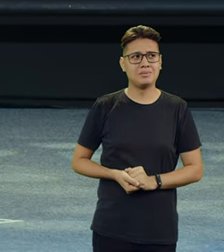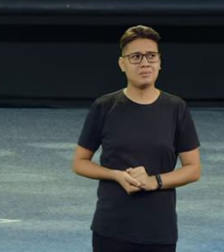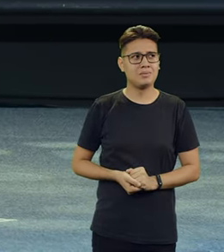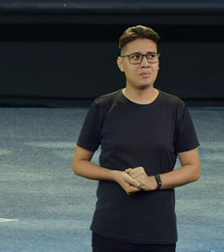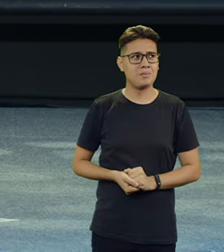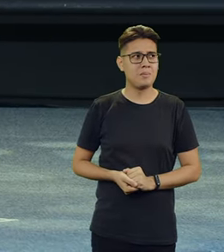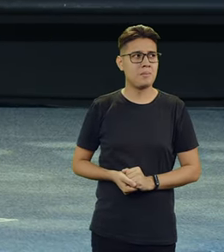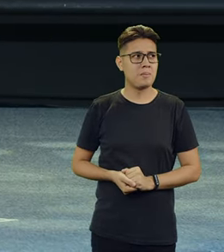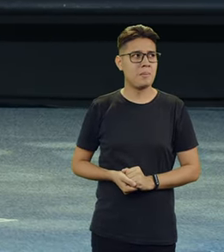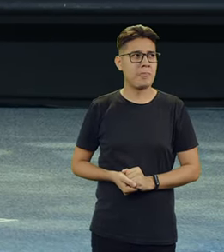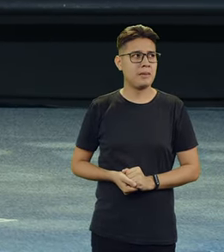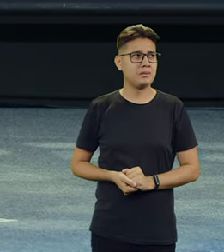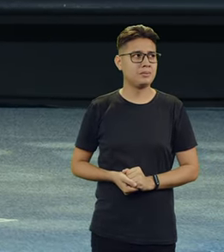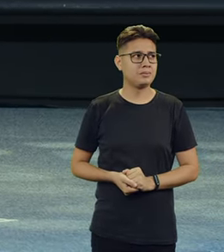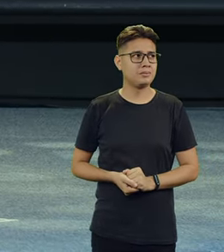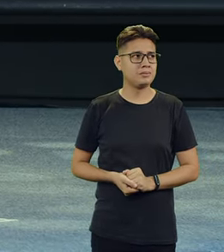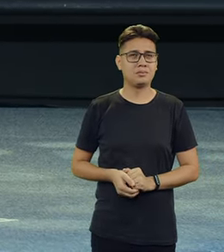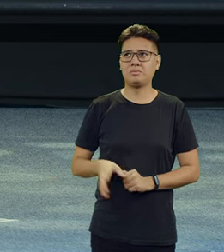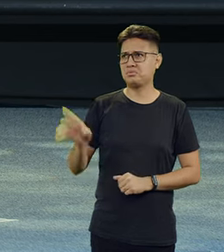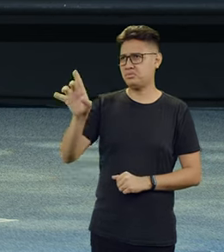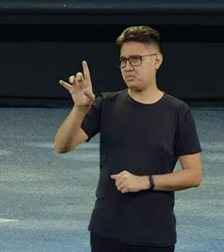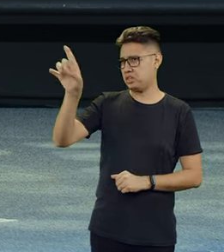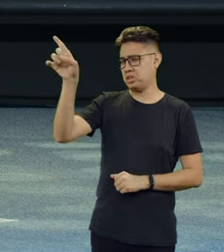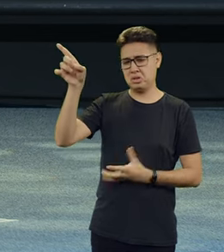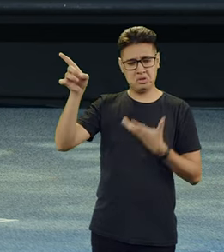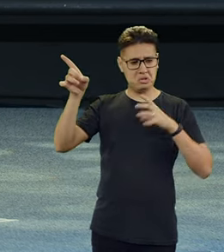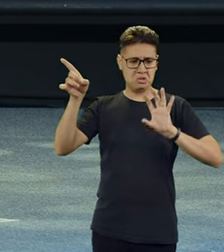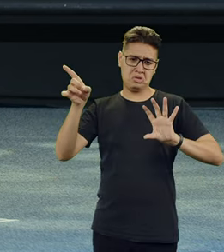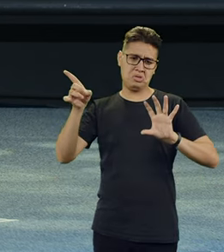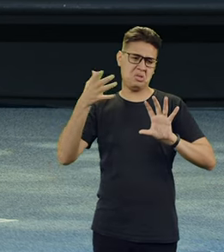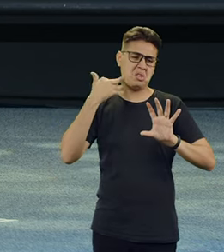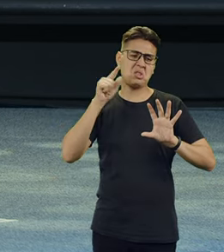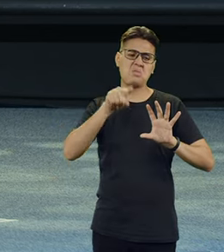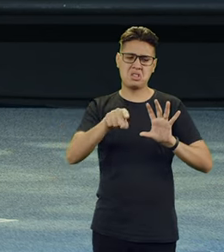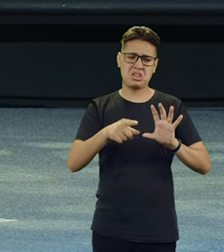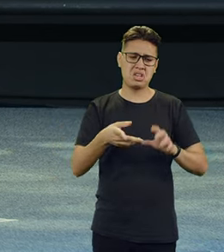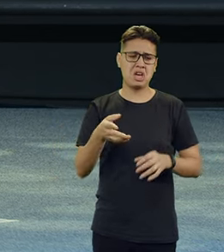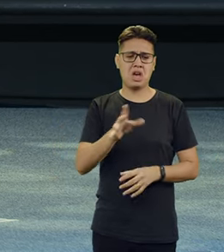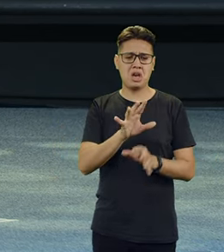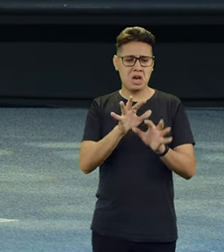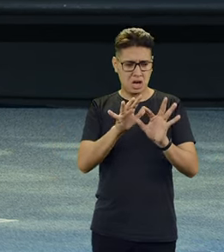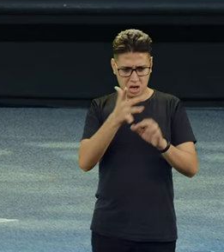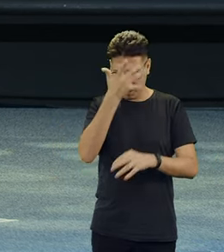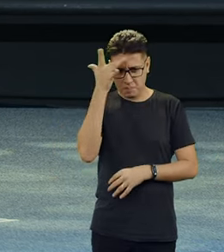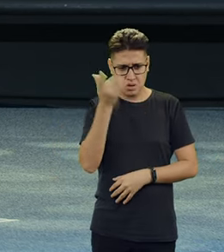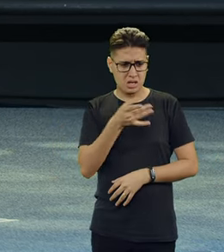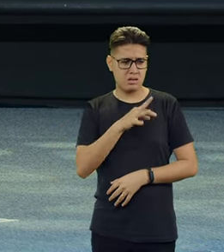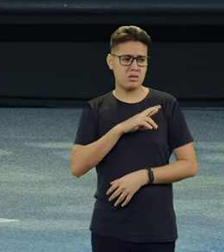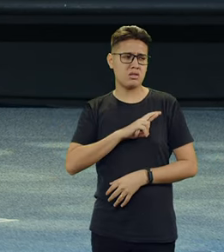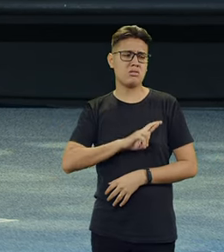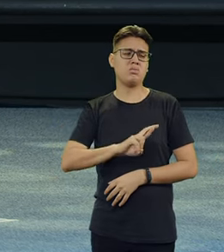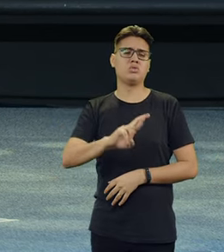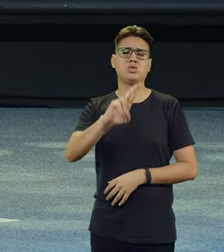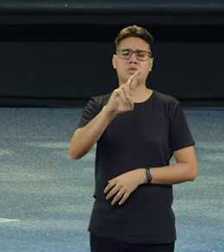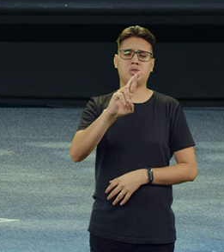Deus não está interessado em pessoas simplesmente religiosas,